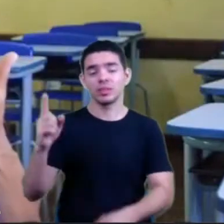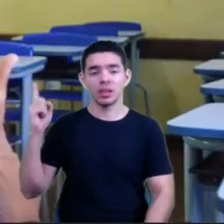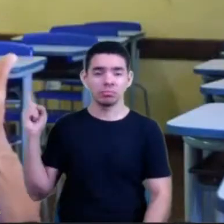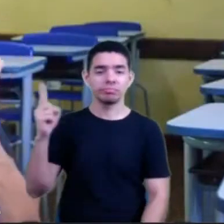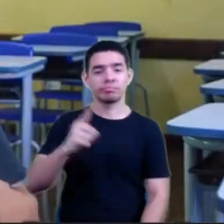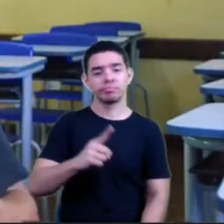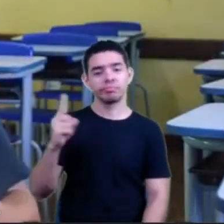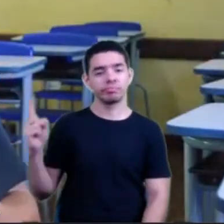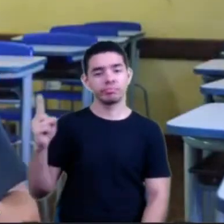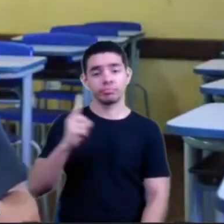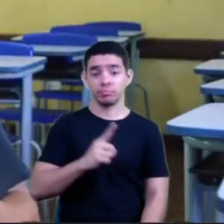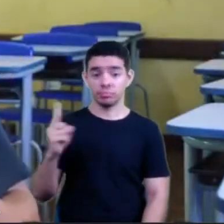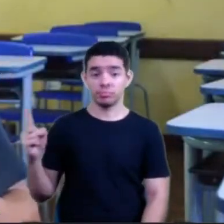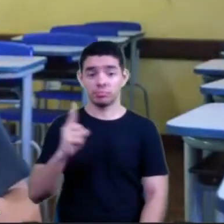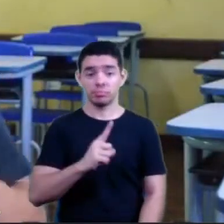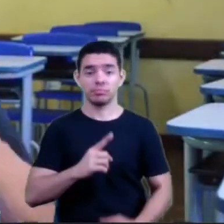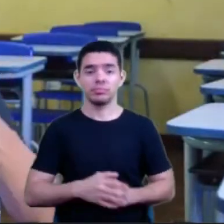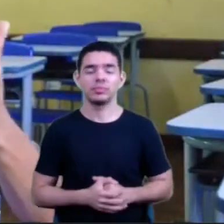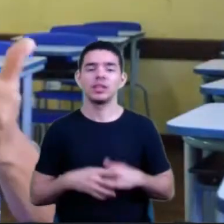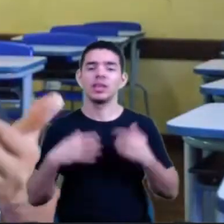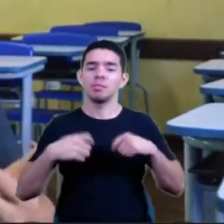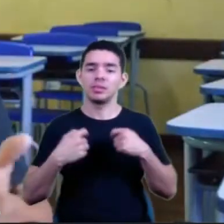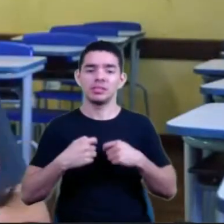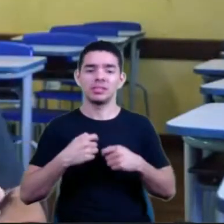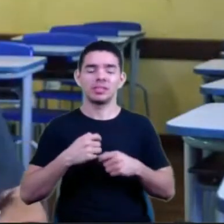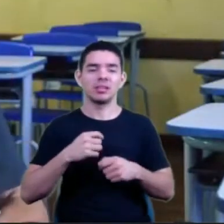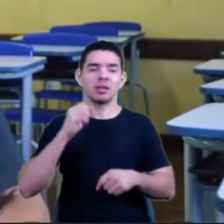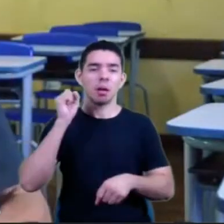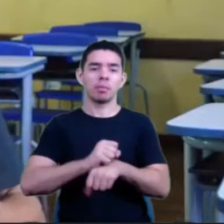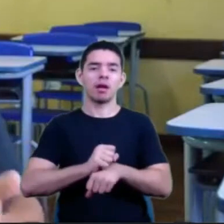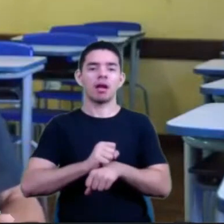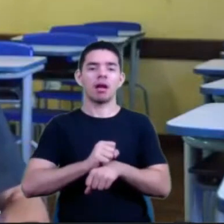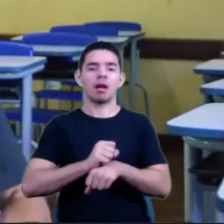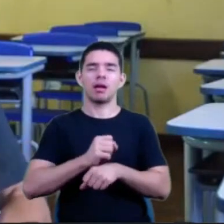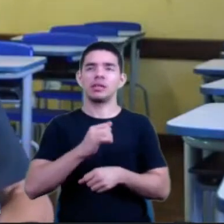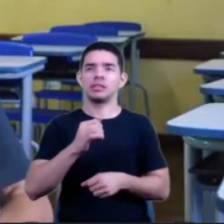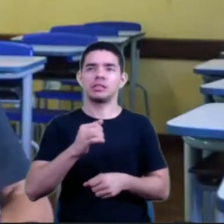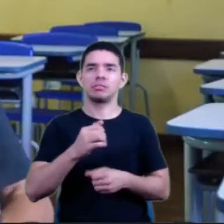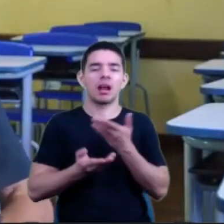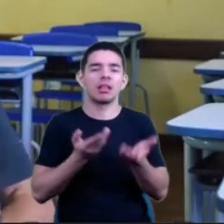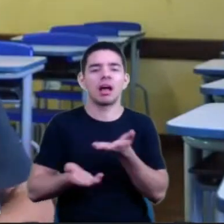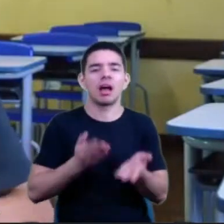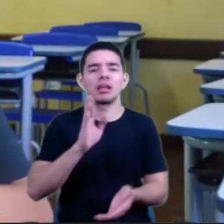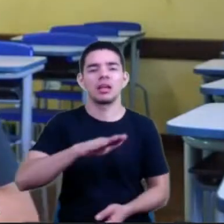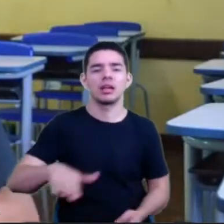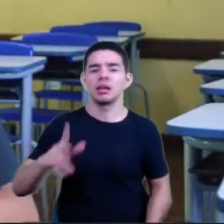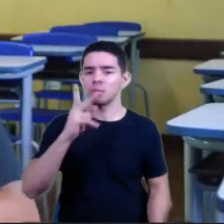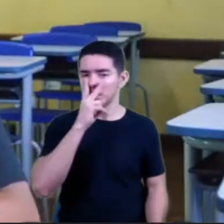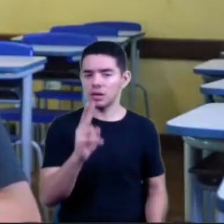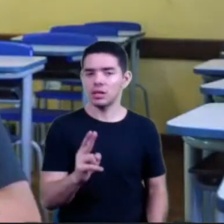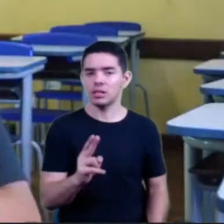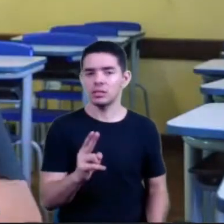todo dia, da casa para a escola. Então a gente tem que parar de tratar as nossas crianças como se elas